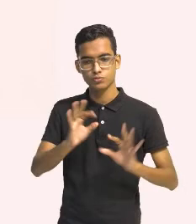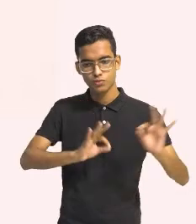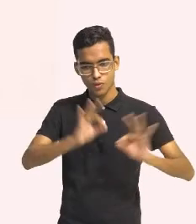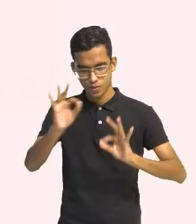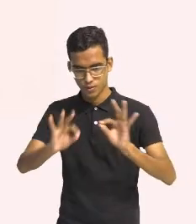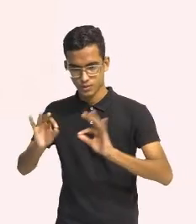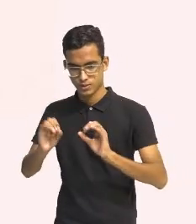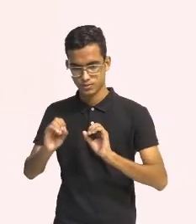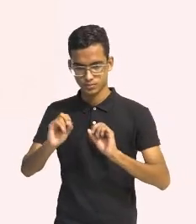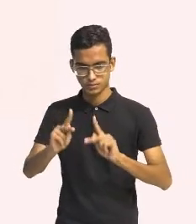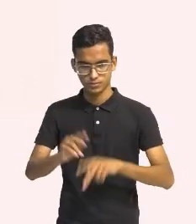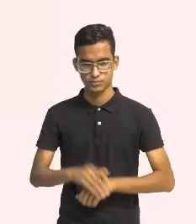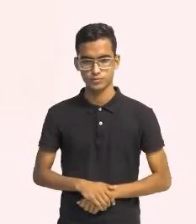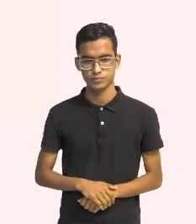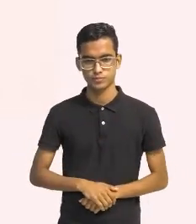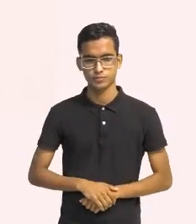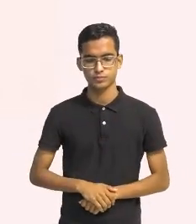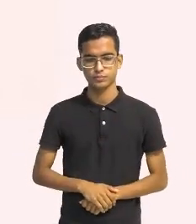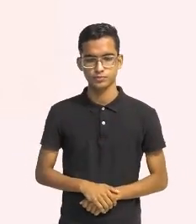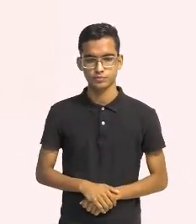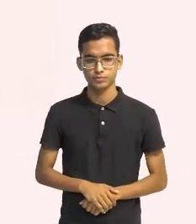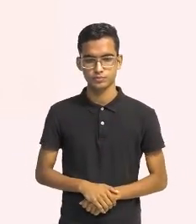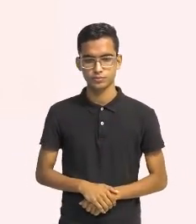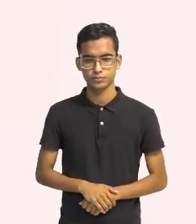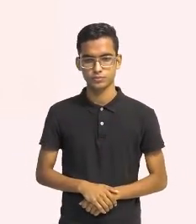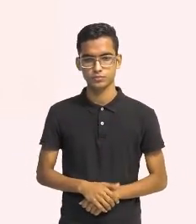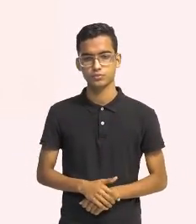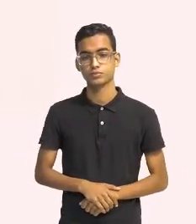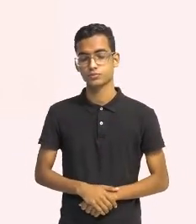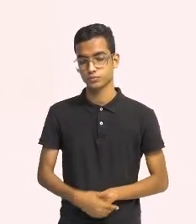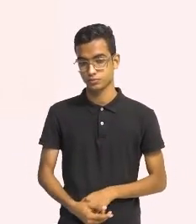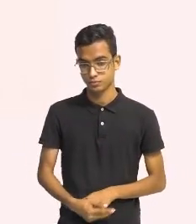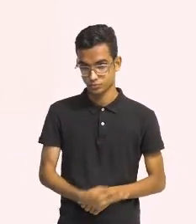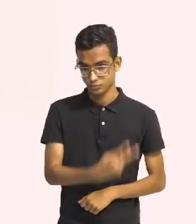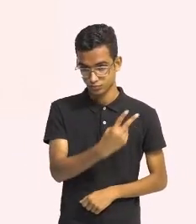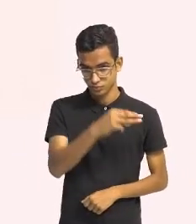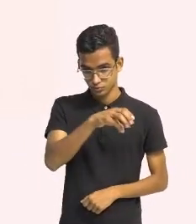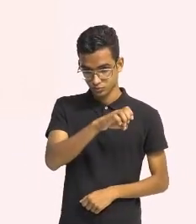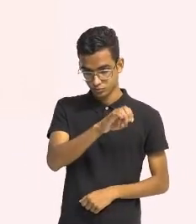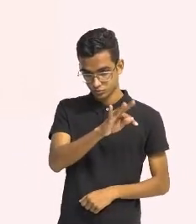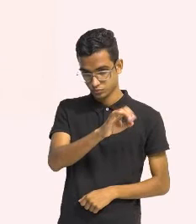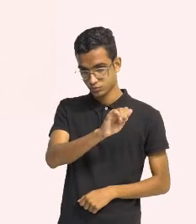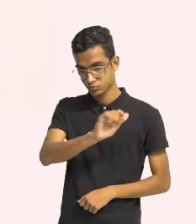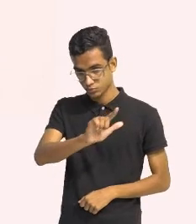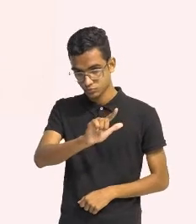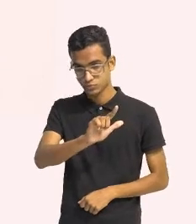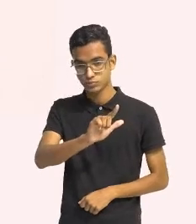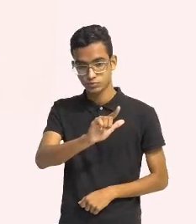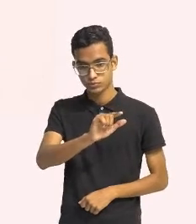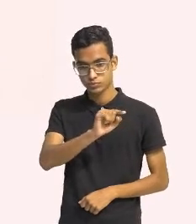ladinho. Pode ser assim escrito. 2-metil,